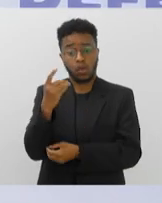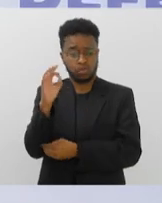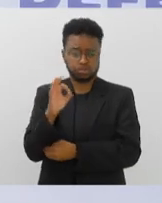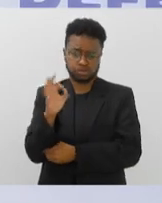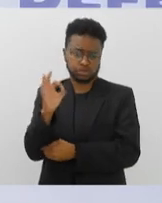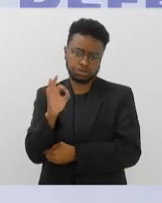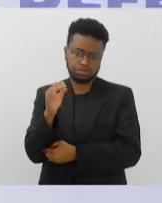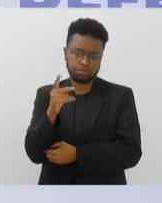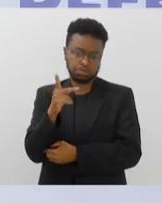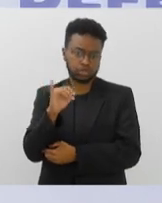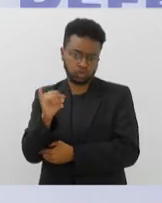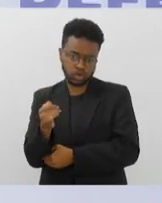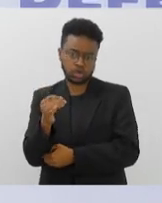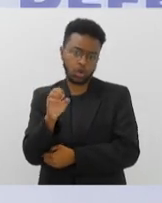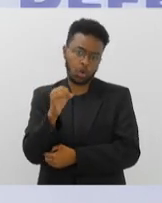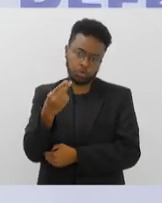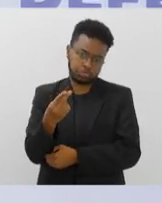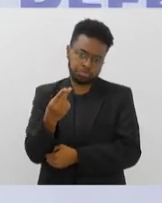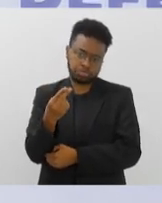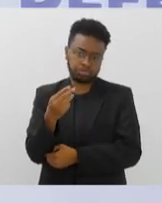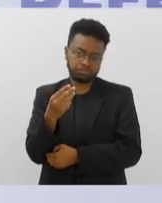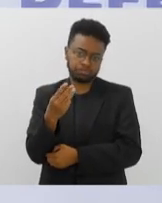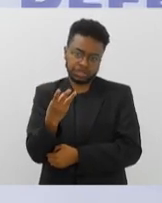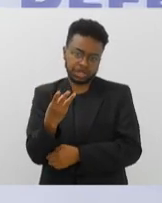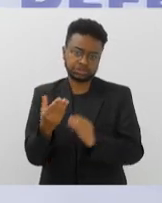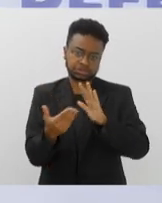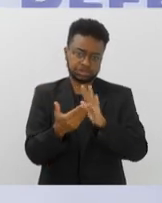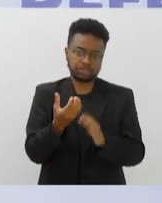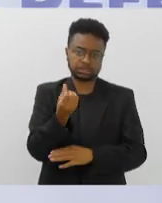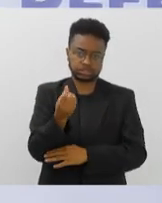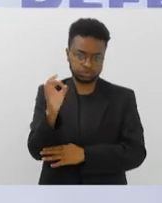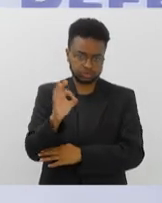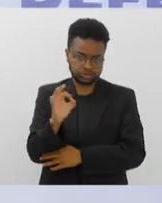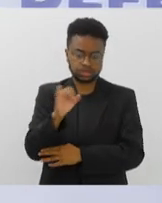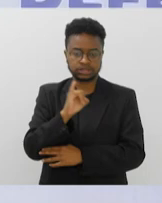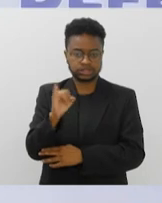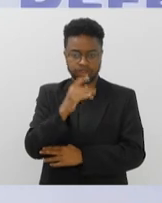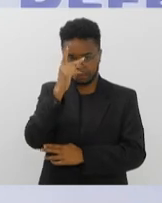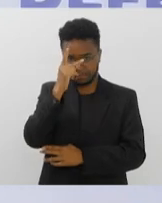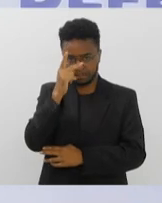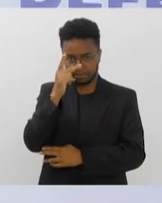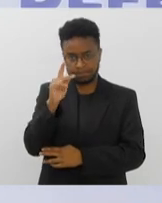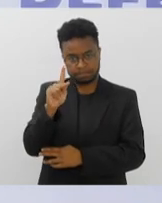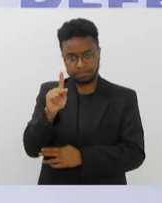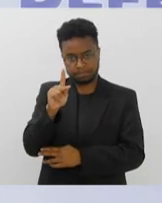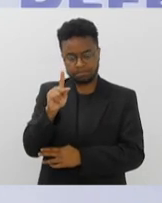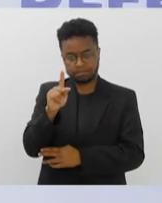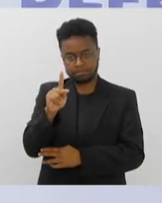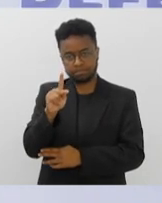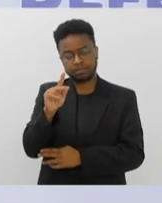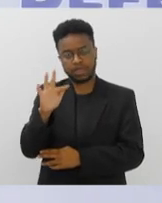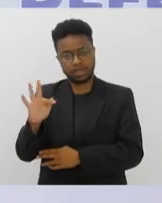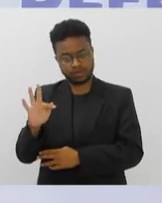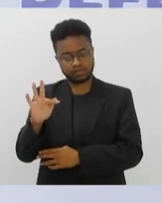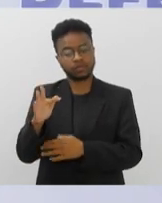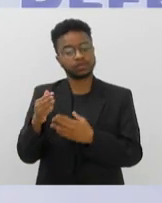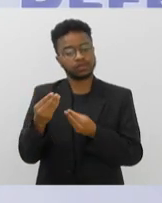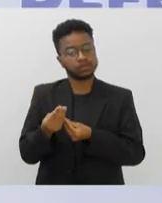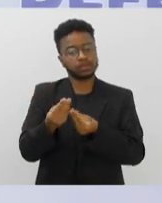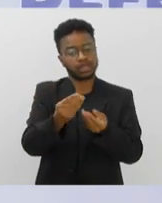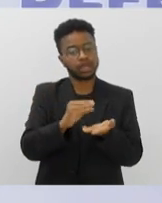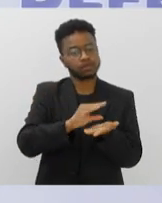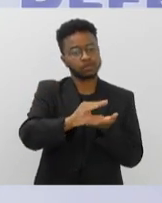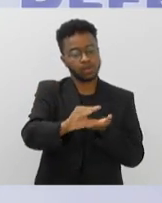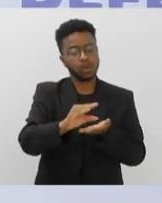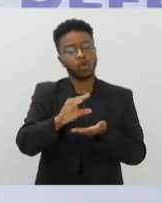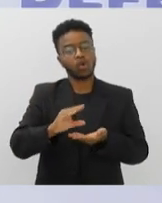se pessoa jurídica ou TR né até 6% se pessoa física para o o conselho de direitos então assim